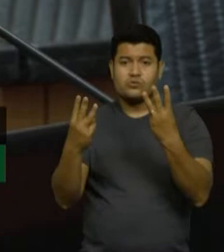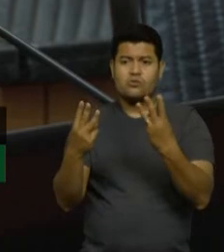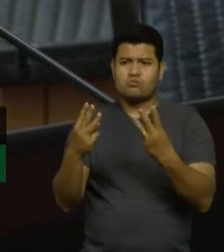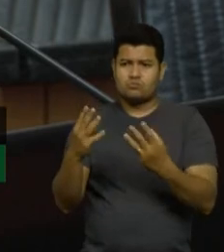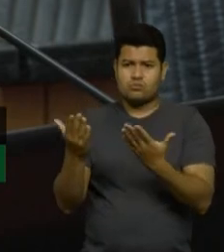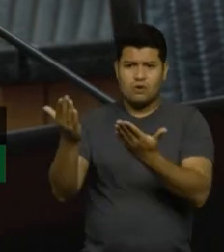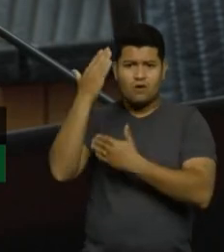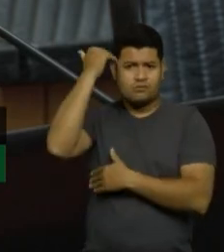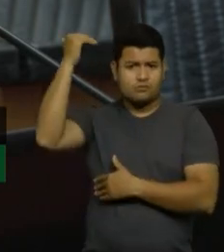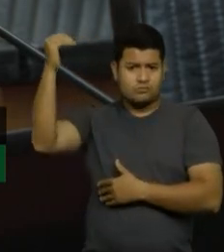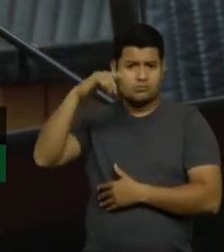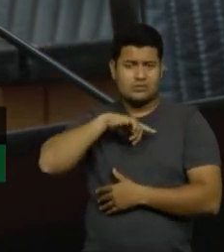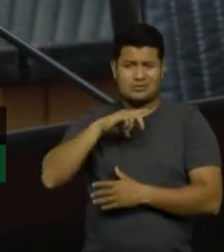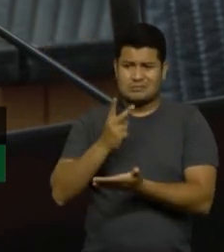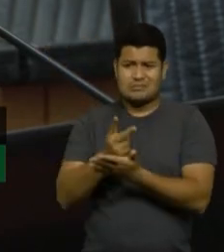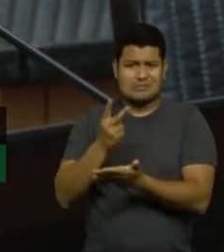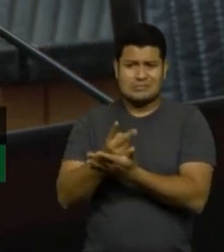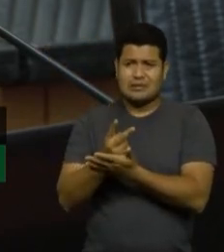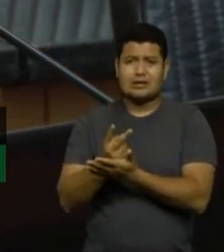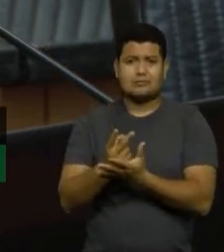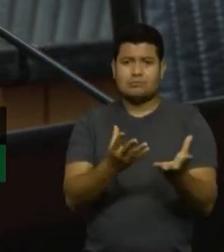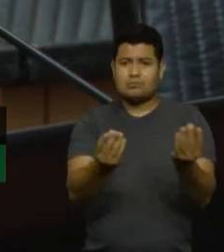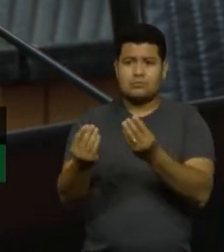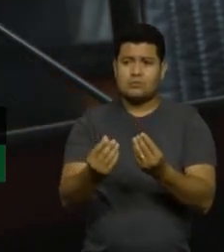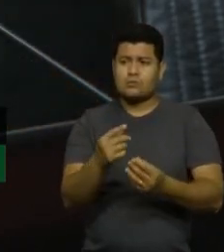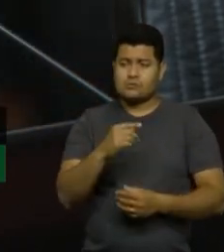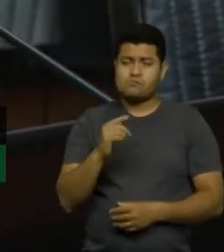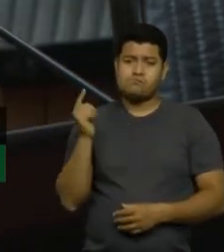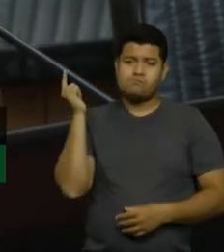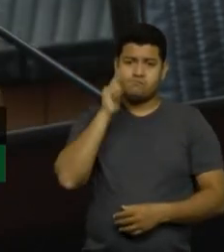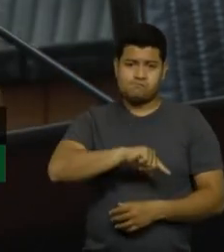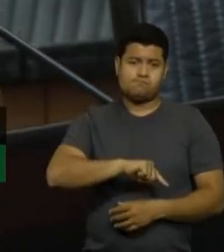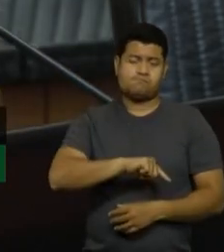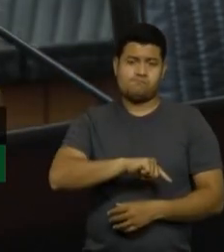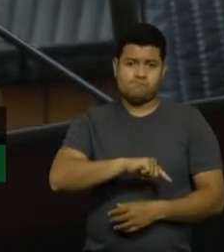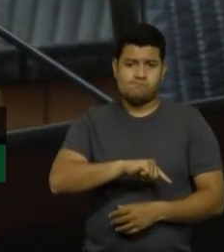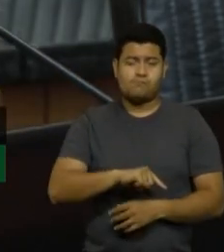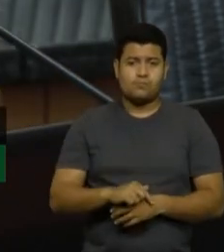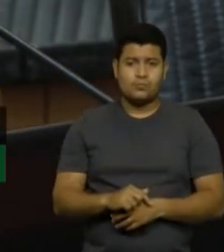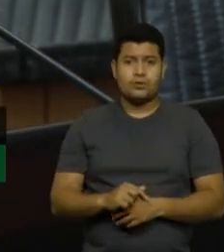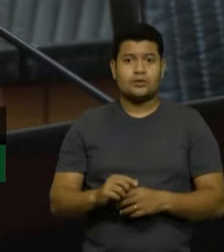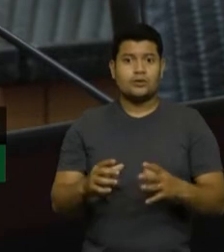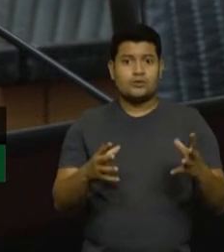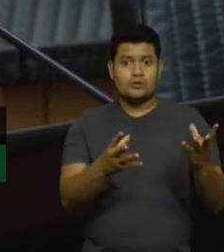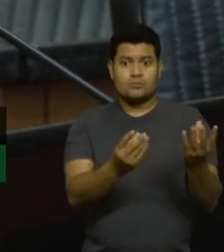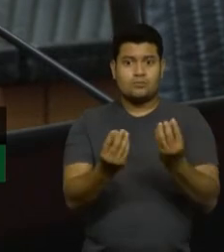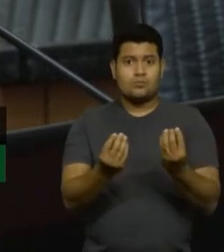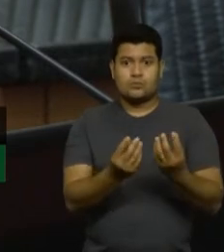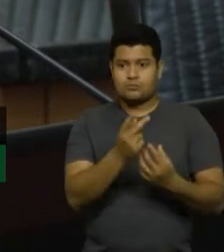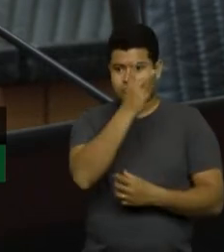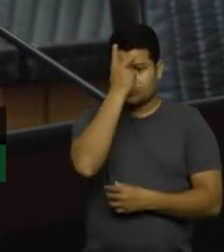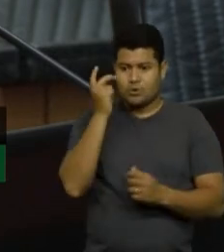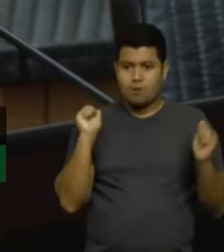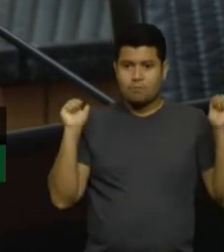levado lá em Bedão Batista, nas festas, e que reúne um número expressivo de pessoas de outras